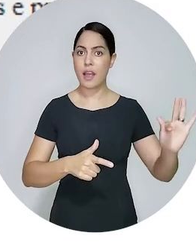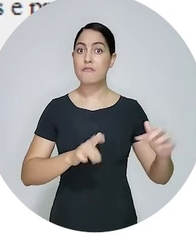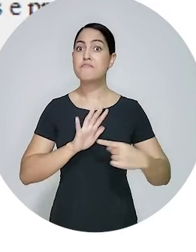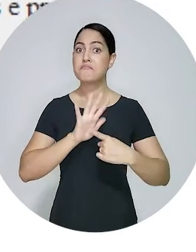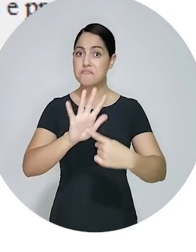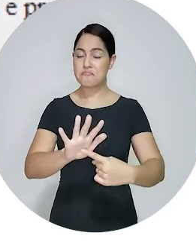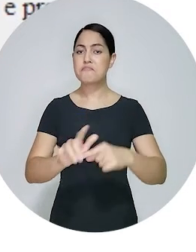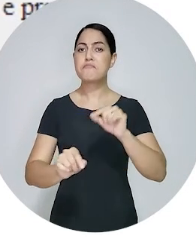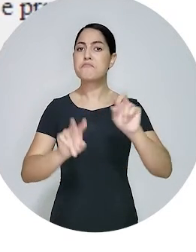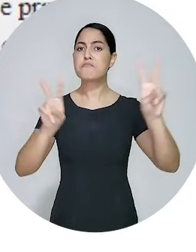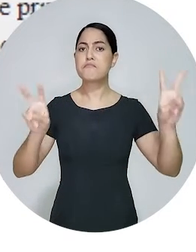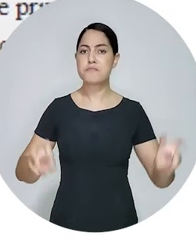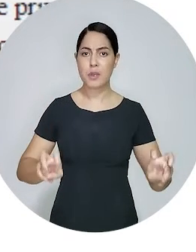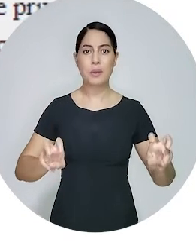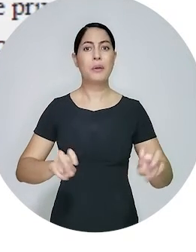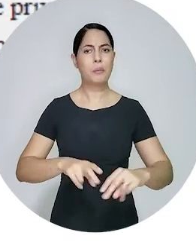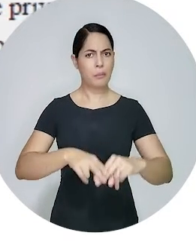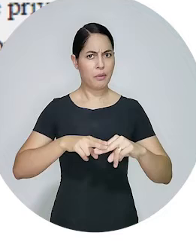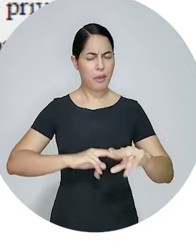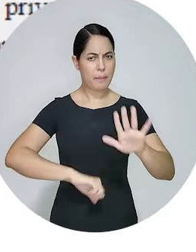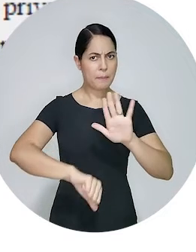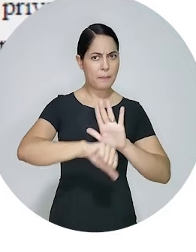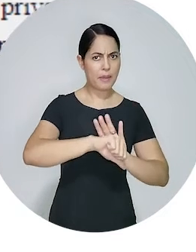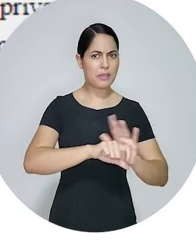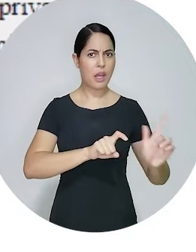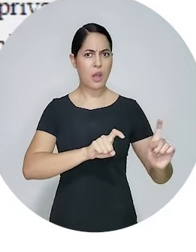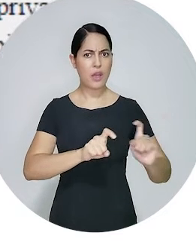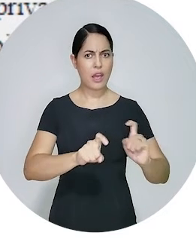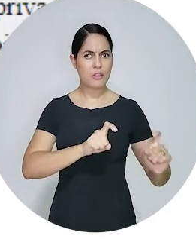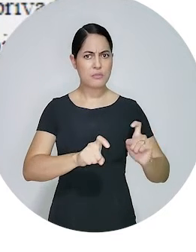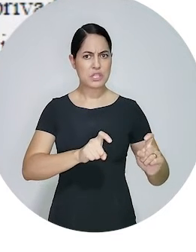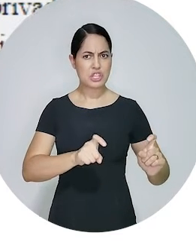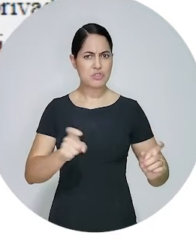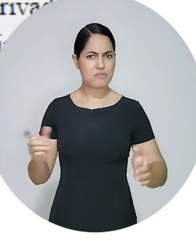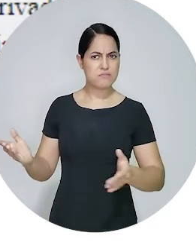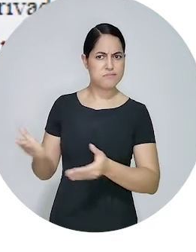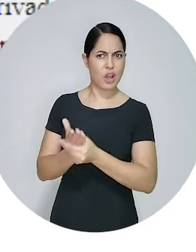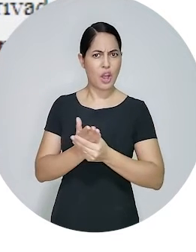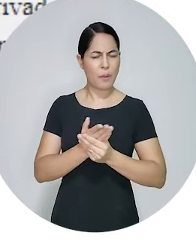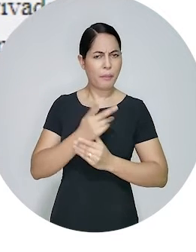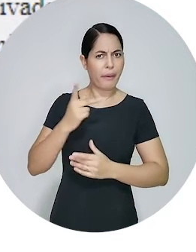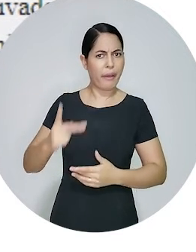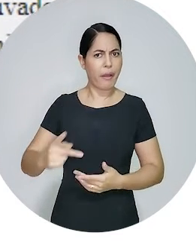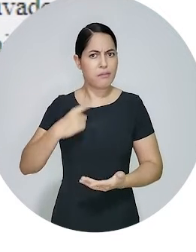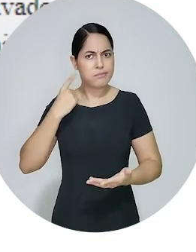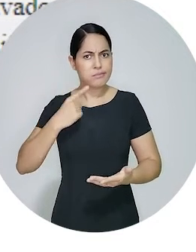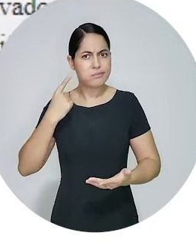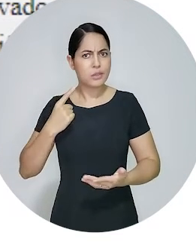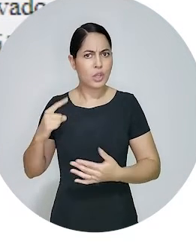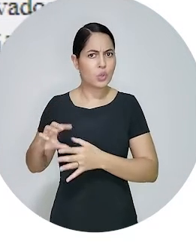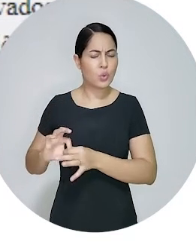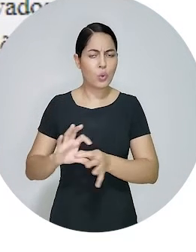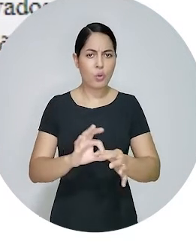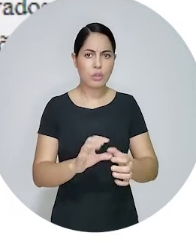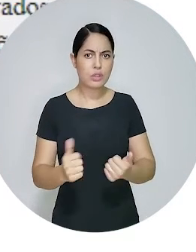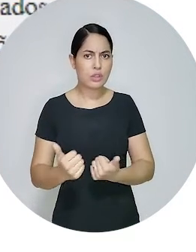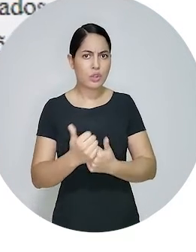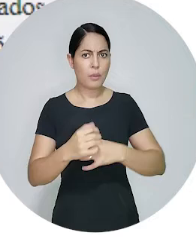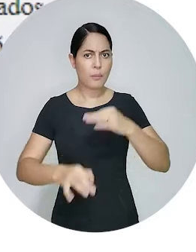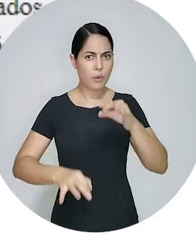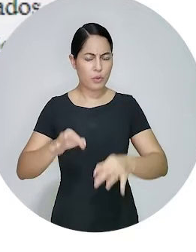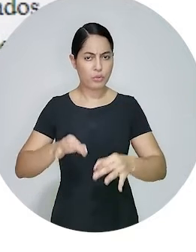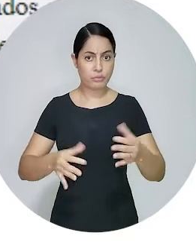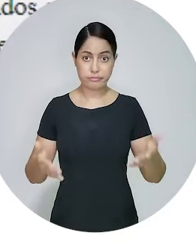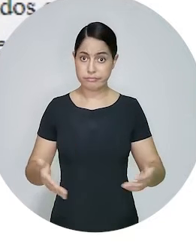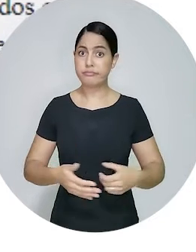que advogadas e advogados têm sido alvo de processos penais e administrativos por causa do desempenho de sua profissão de